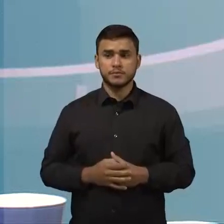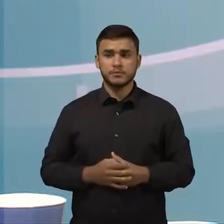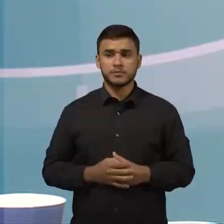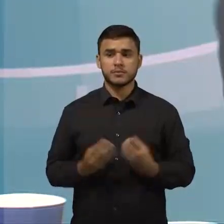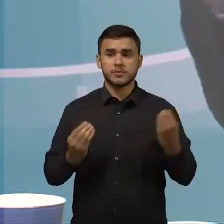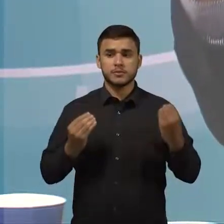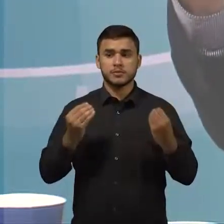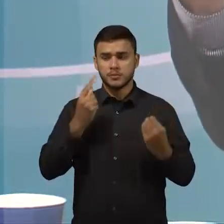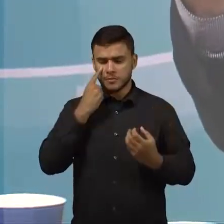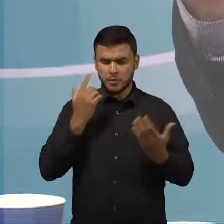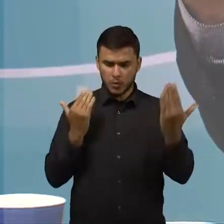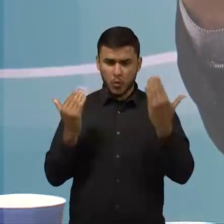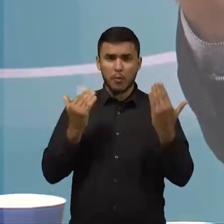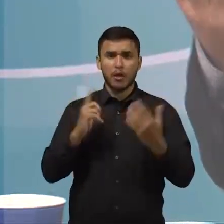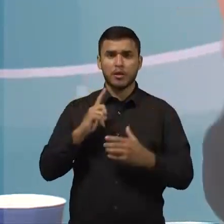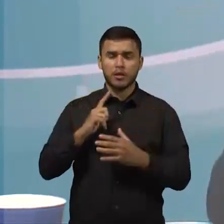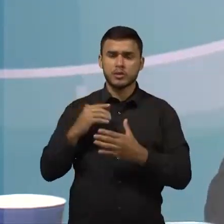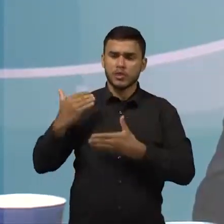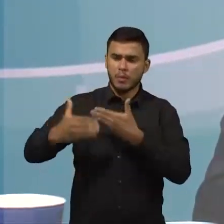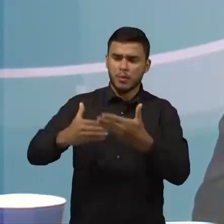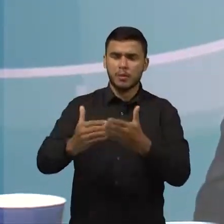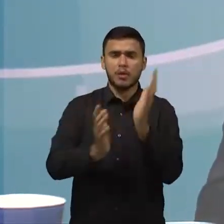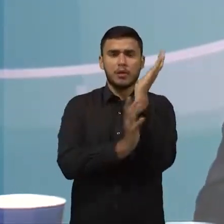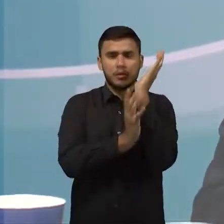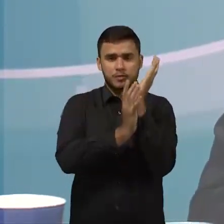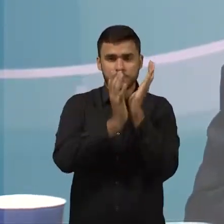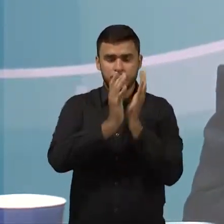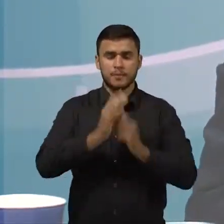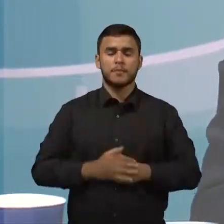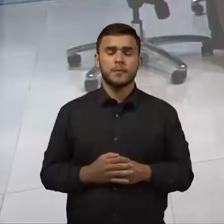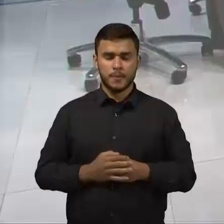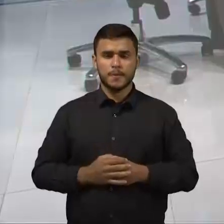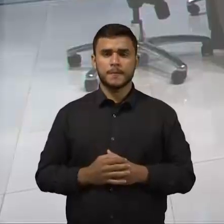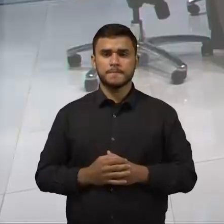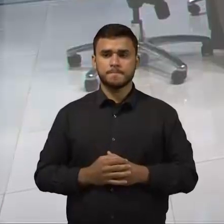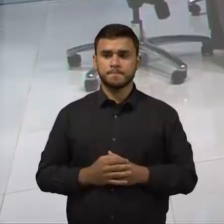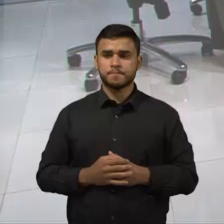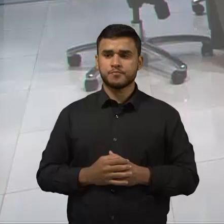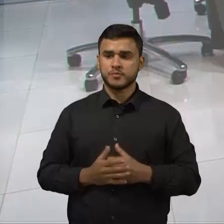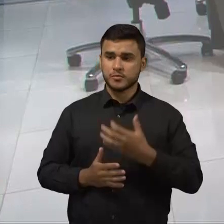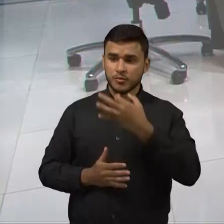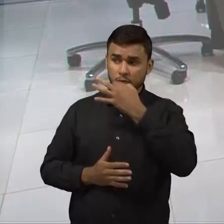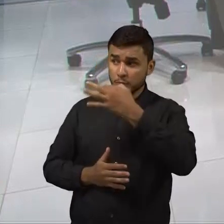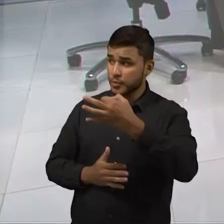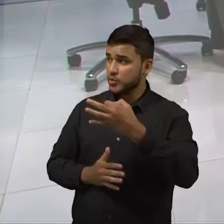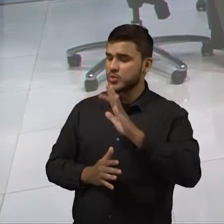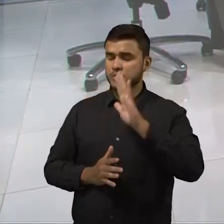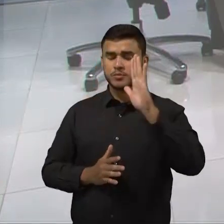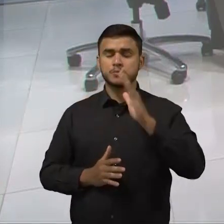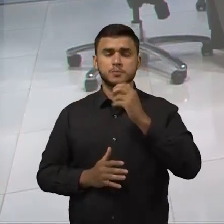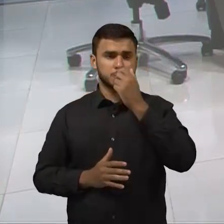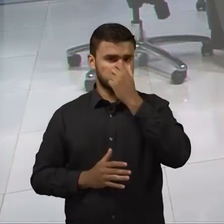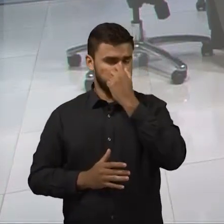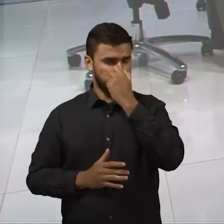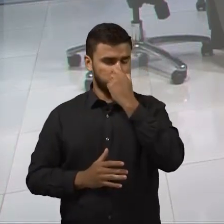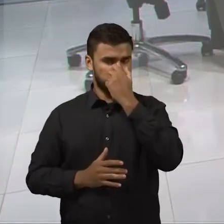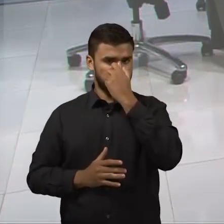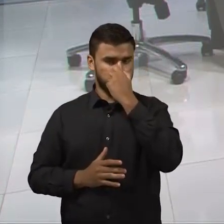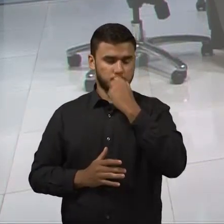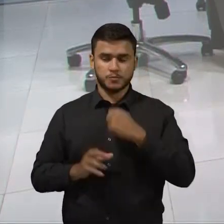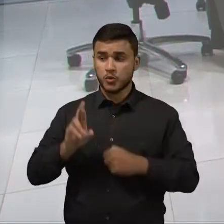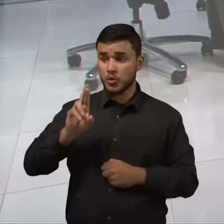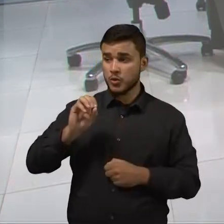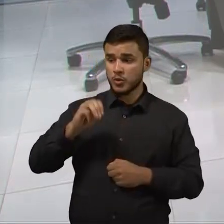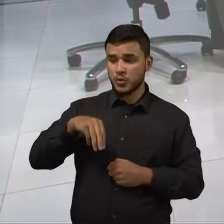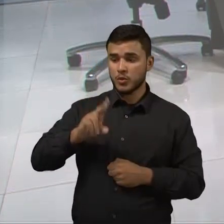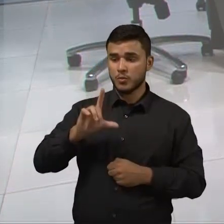num balizamento de uma ação que está lá tramitando há mais tempo. Então, o que eu acho, gostaria só de falar, o que eu acho interessante é isso que o Rômulo